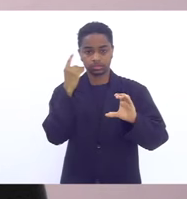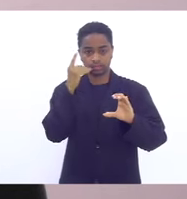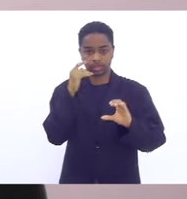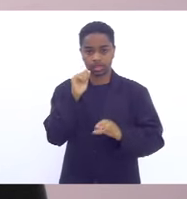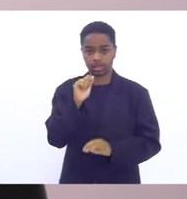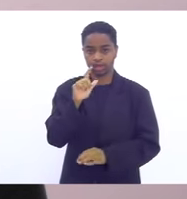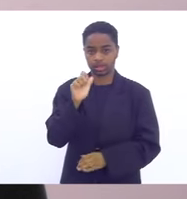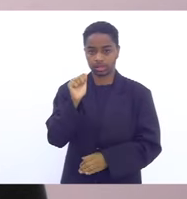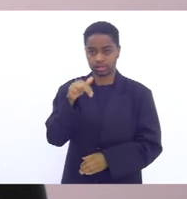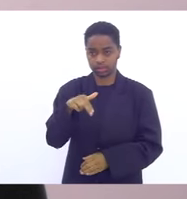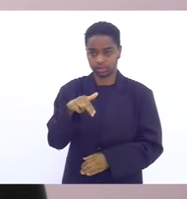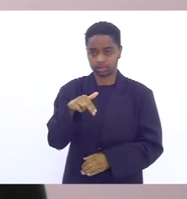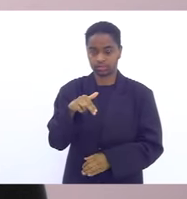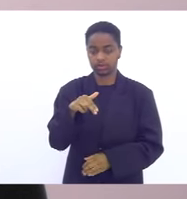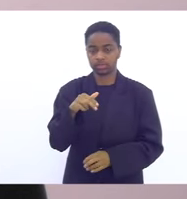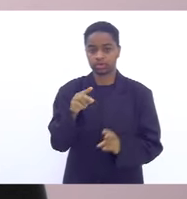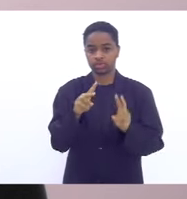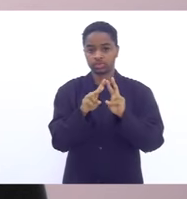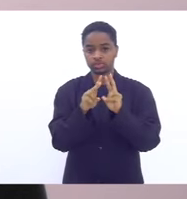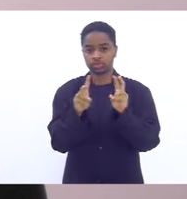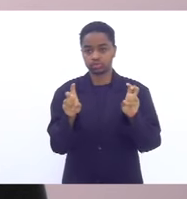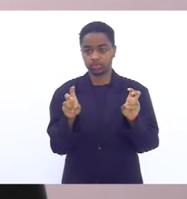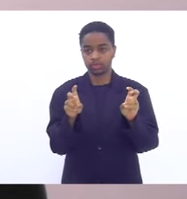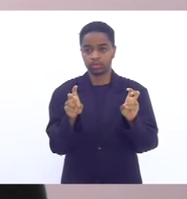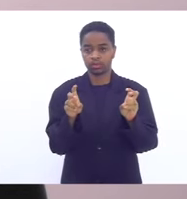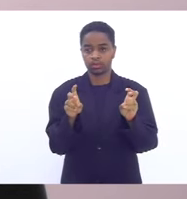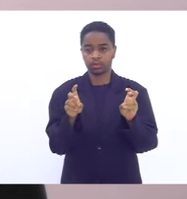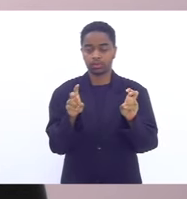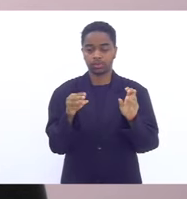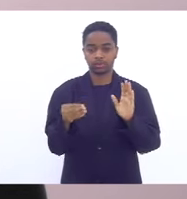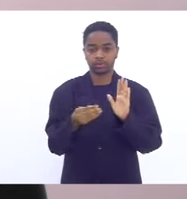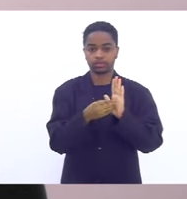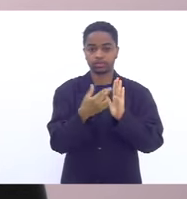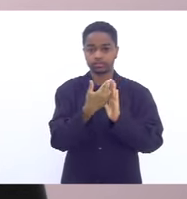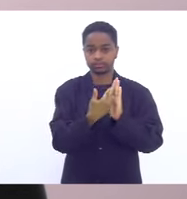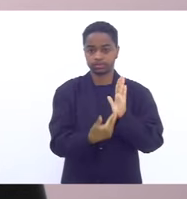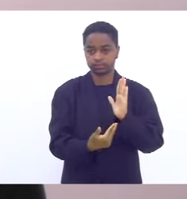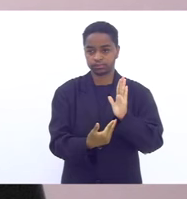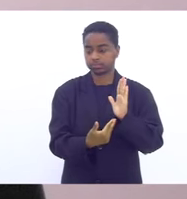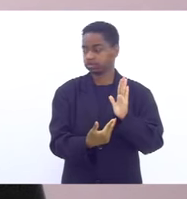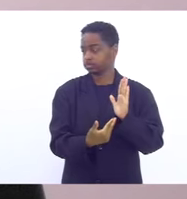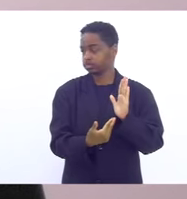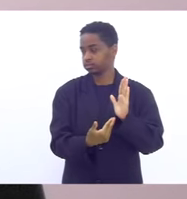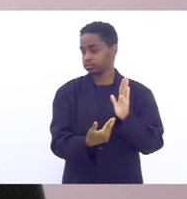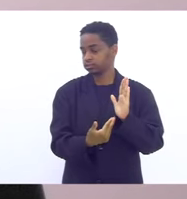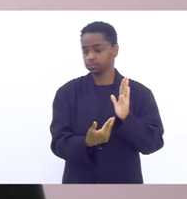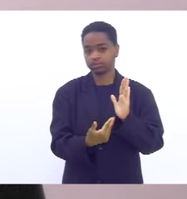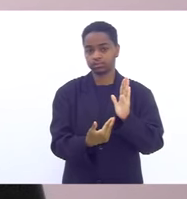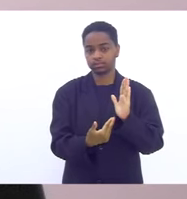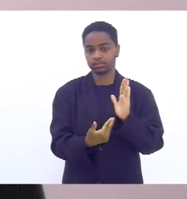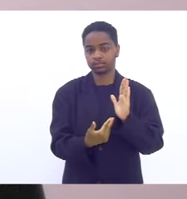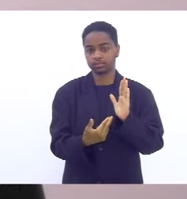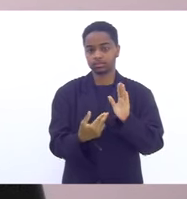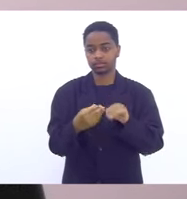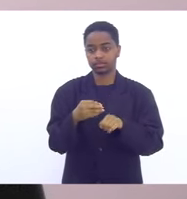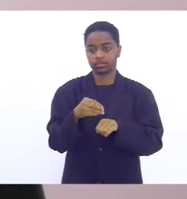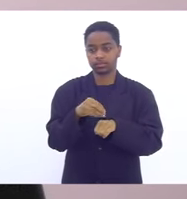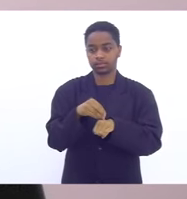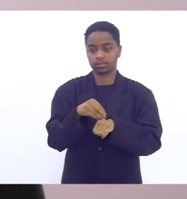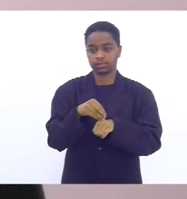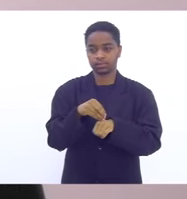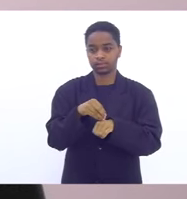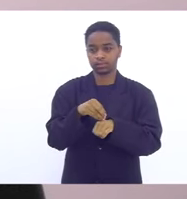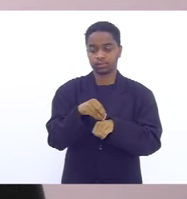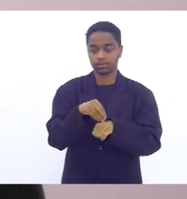Lopes, no sentido de constar no relatório uma indicação